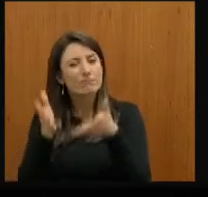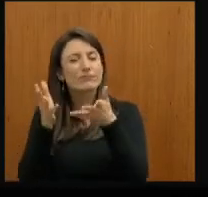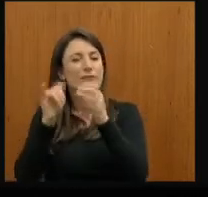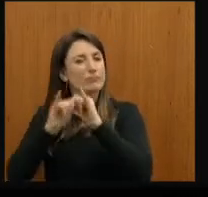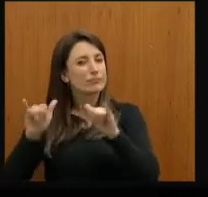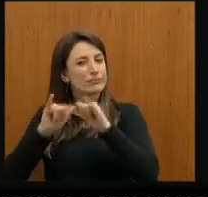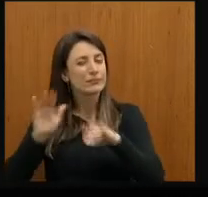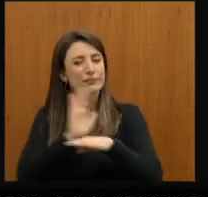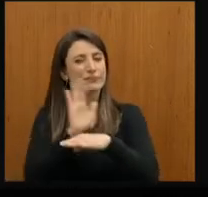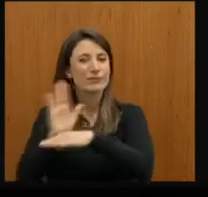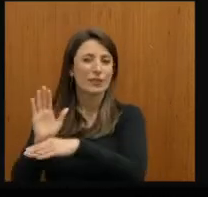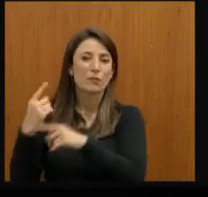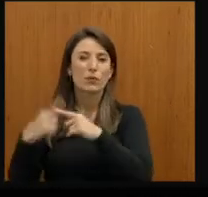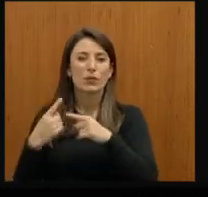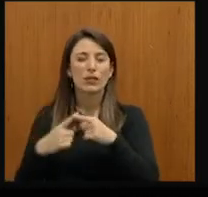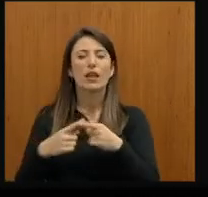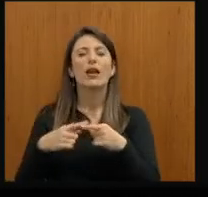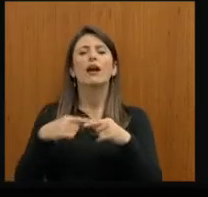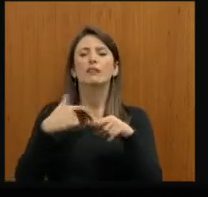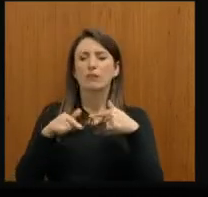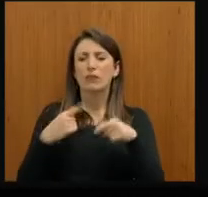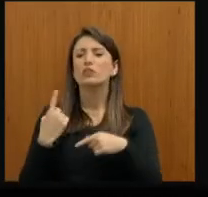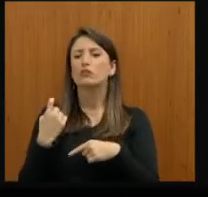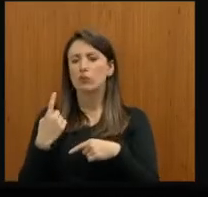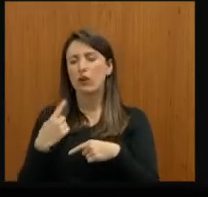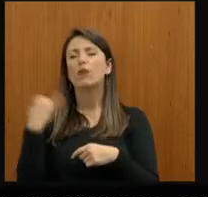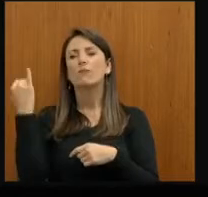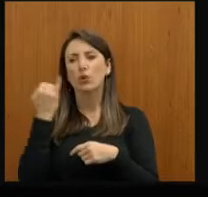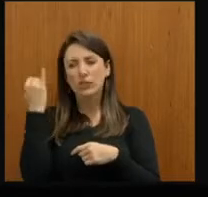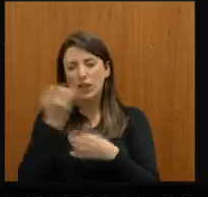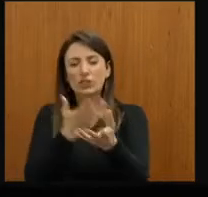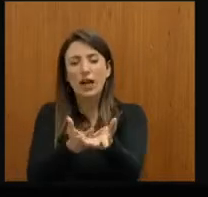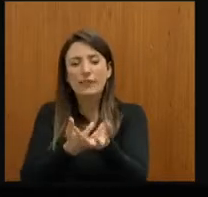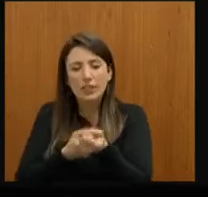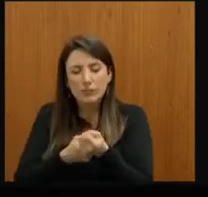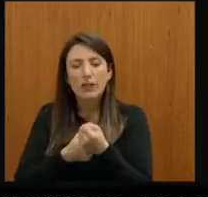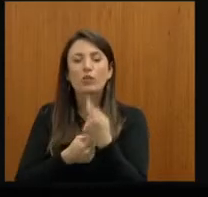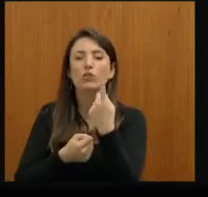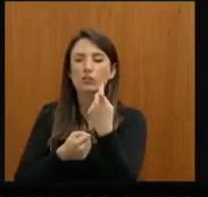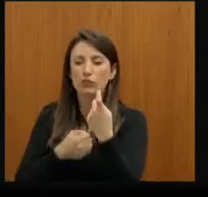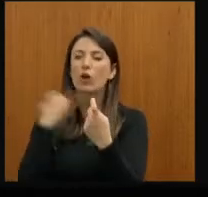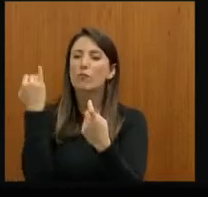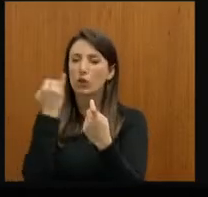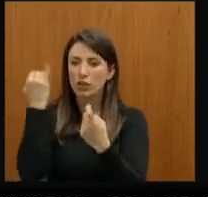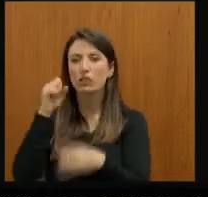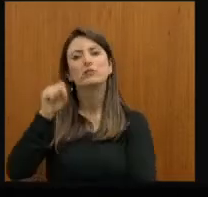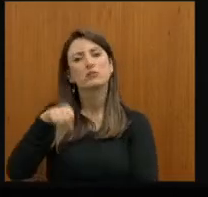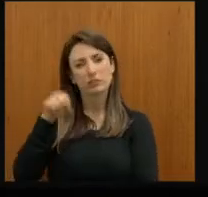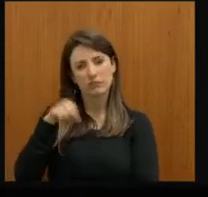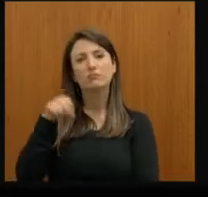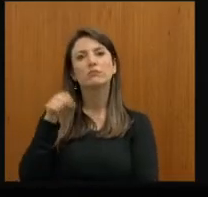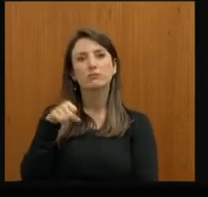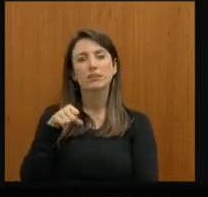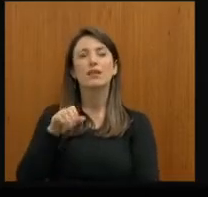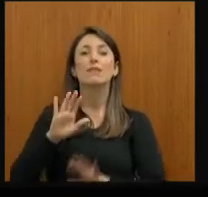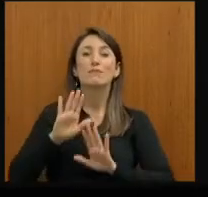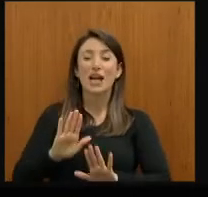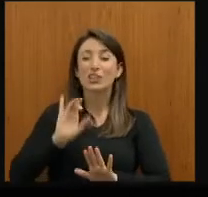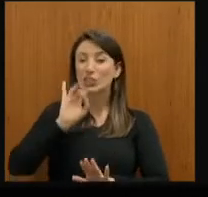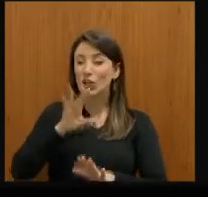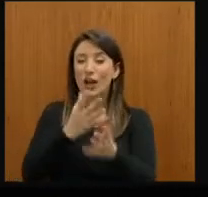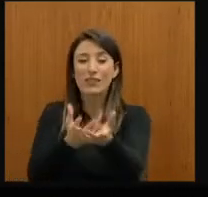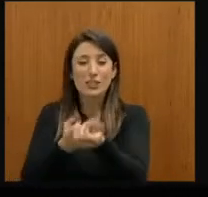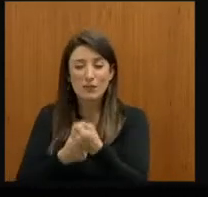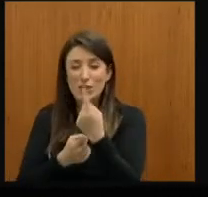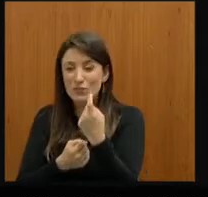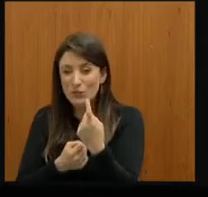é atuação individual é importante o atendimento entre blog é importante sem dúvida né mas só ele é